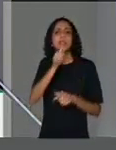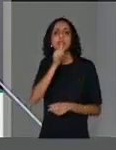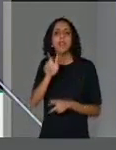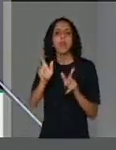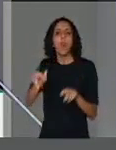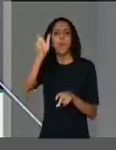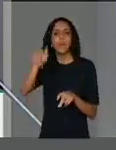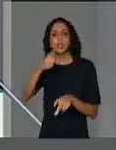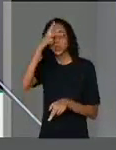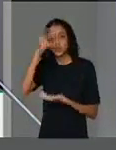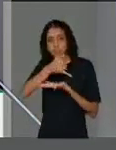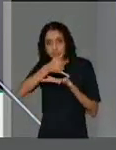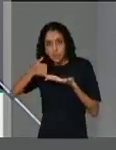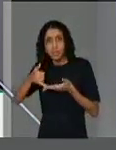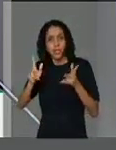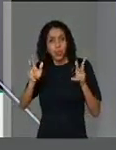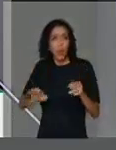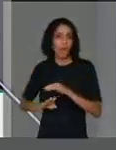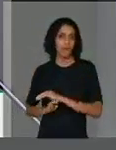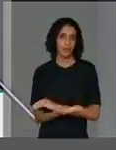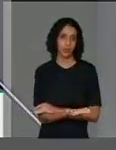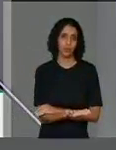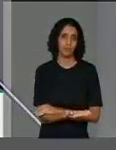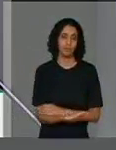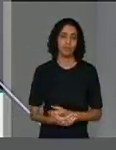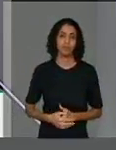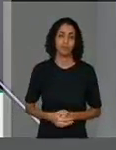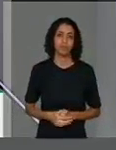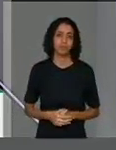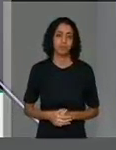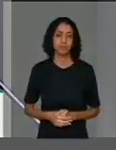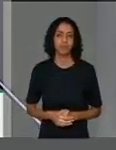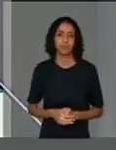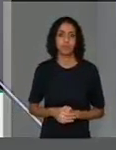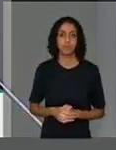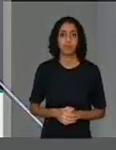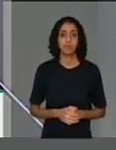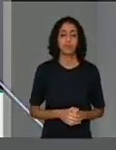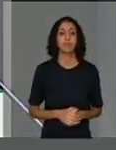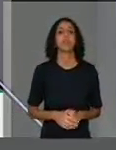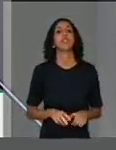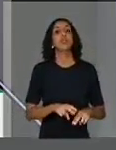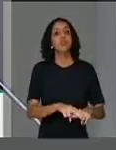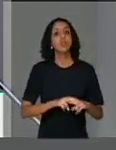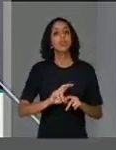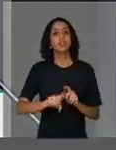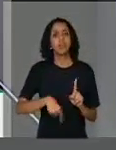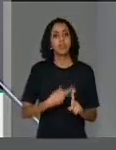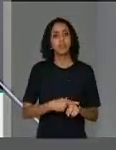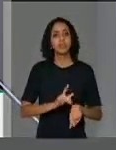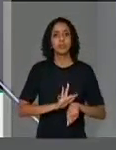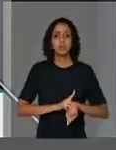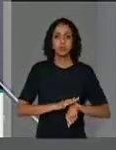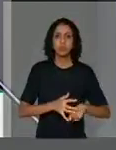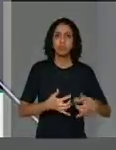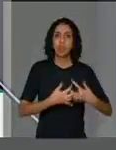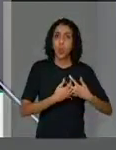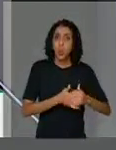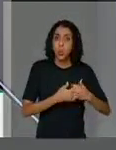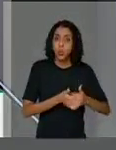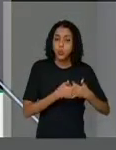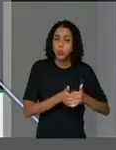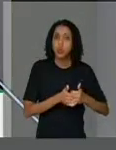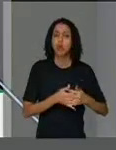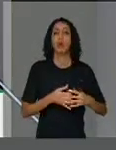drogas. O tabagismo é um fator que aumenta o risco de ocorrência de doenças cardiovasculares,